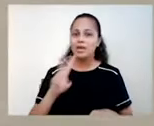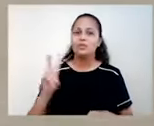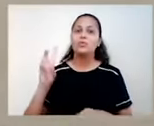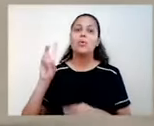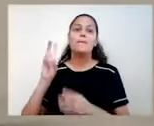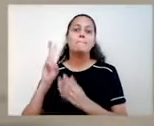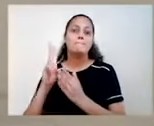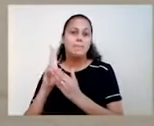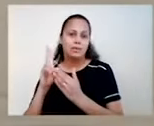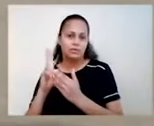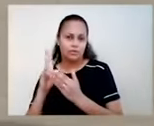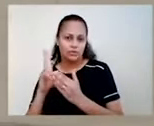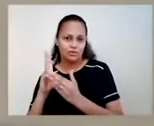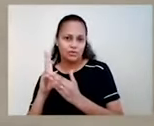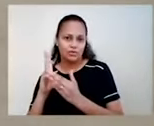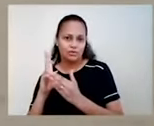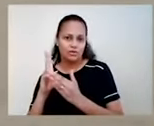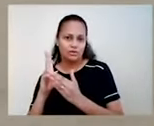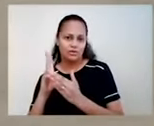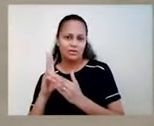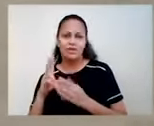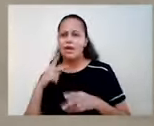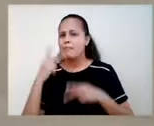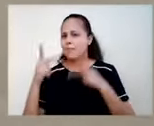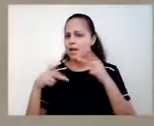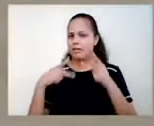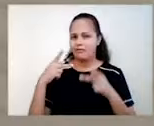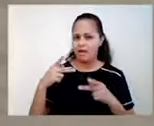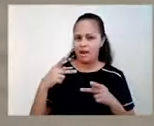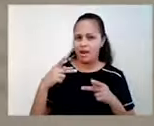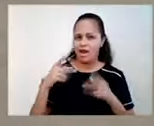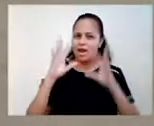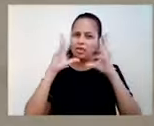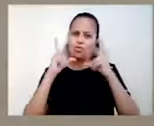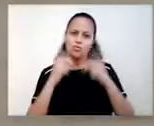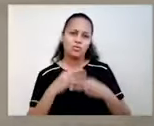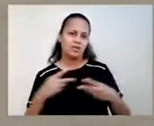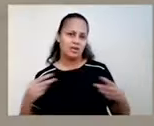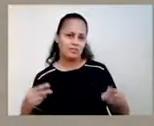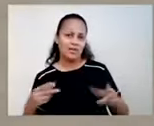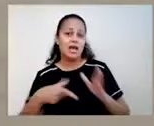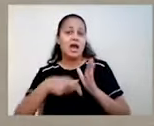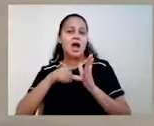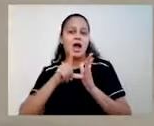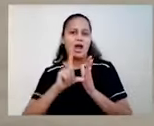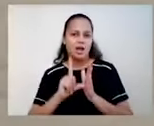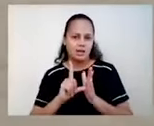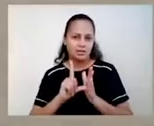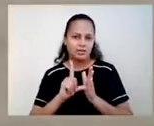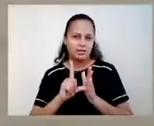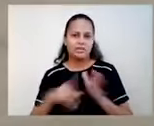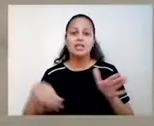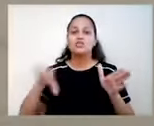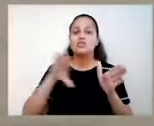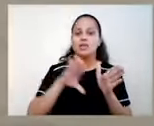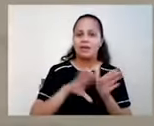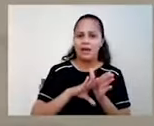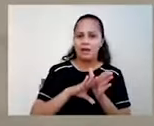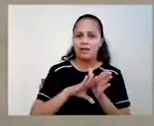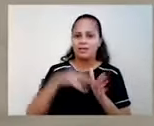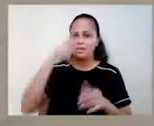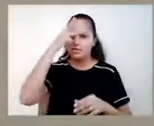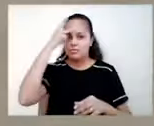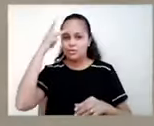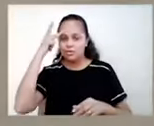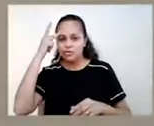indígenas para se referir a qualquer fera antes da chegada dos europeus. Com a colonização europeia e a chegada